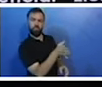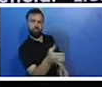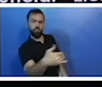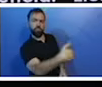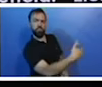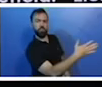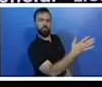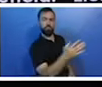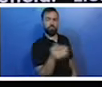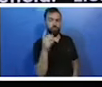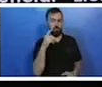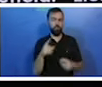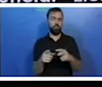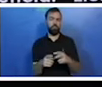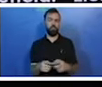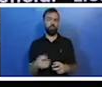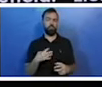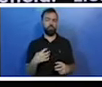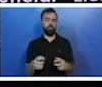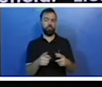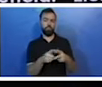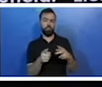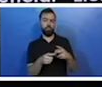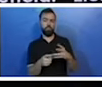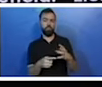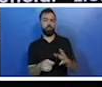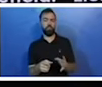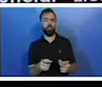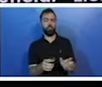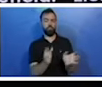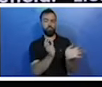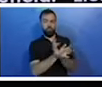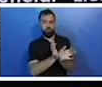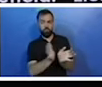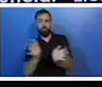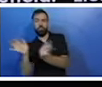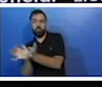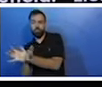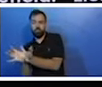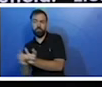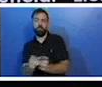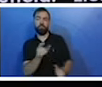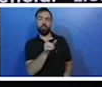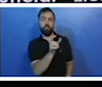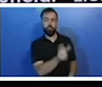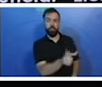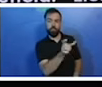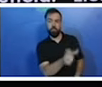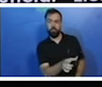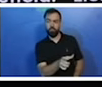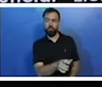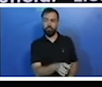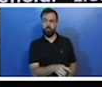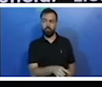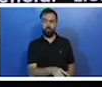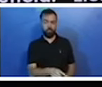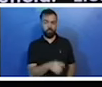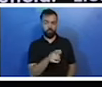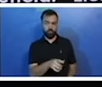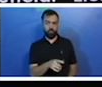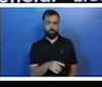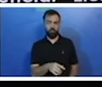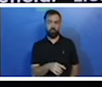Tipos de esportes radicais. Os esportes radicais são divididos em duas categorias. A primeira são os esportes radicais de